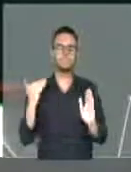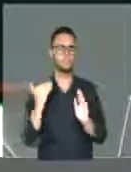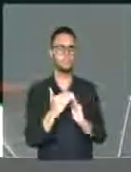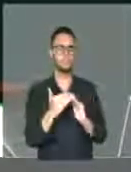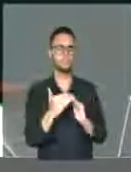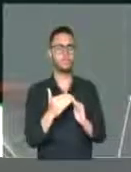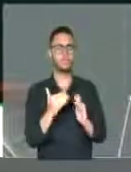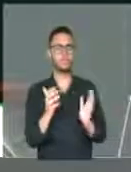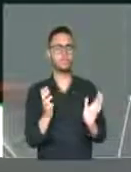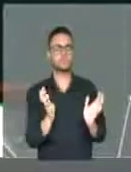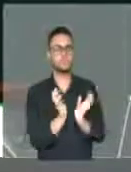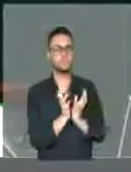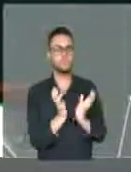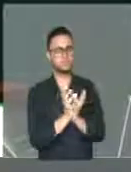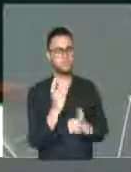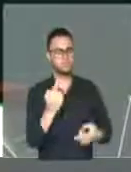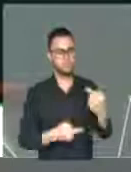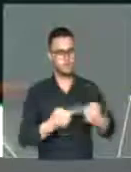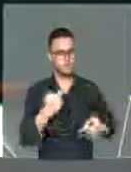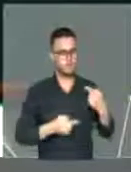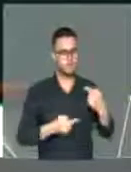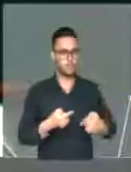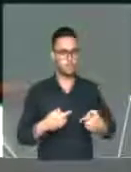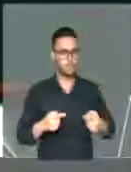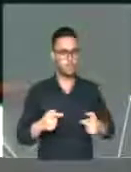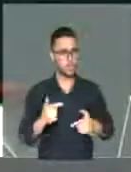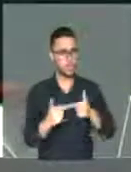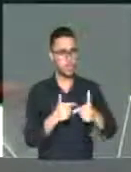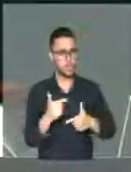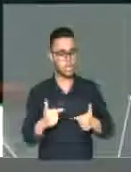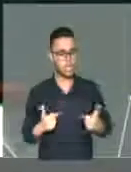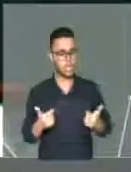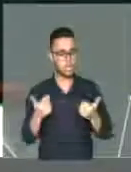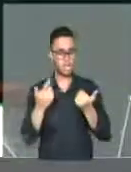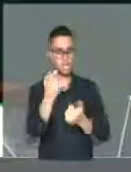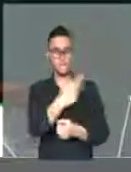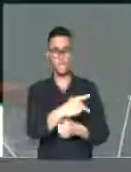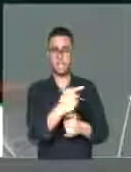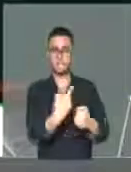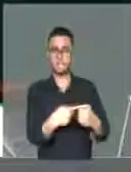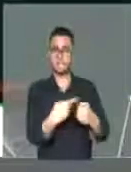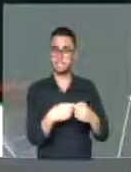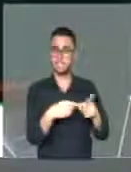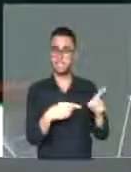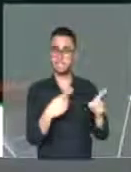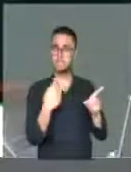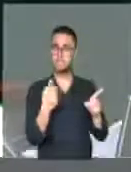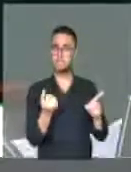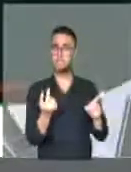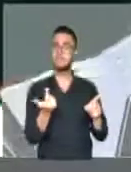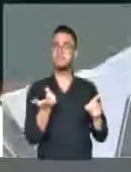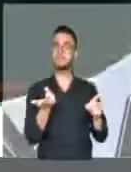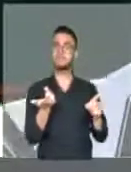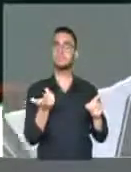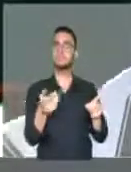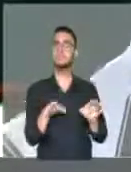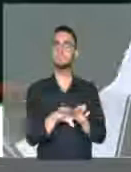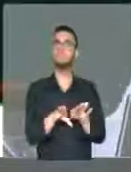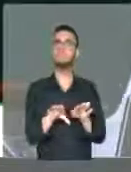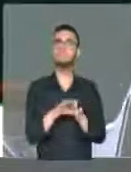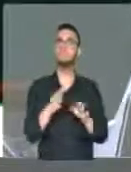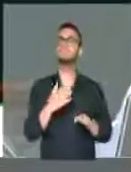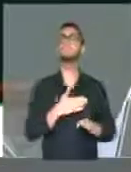estão empenhando nas suas cidades essas emendas. Inclusive, na